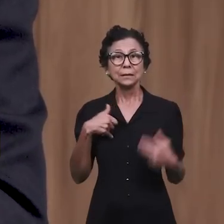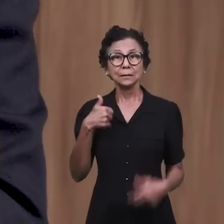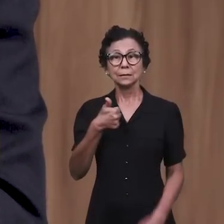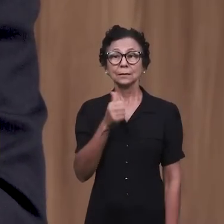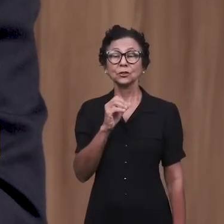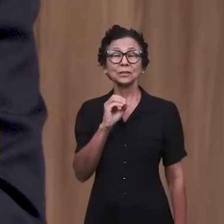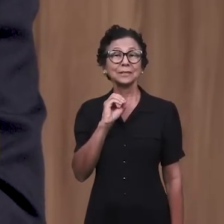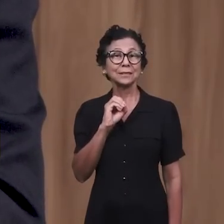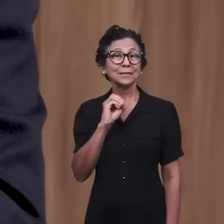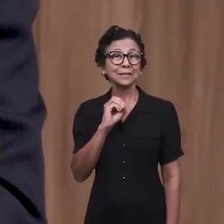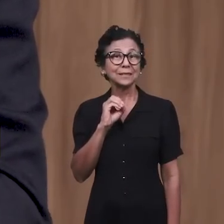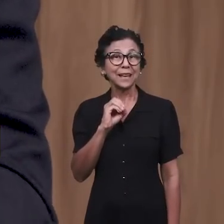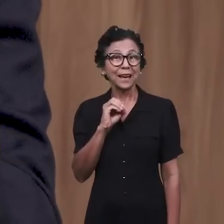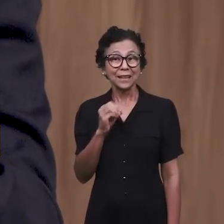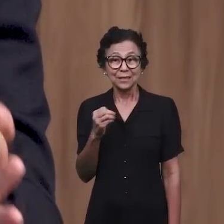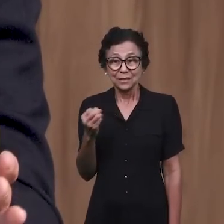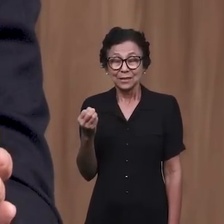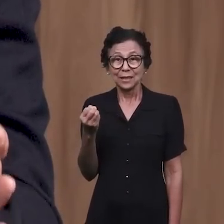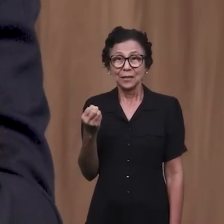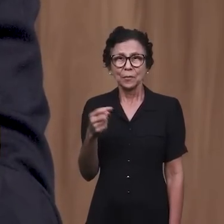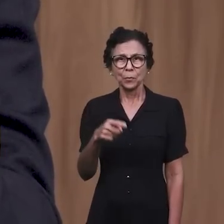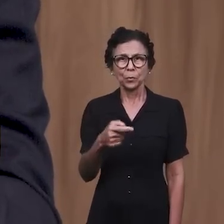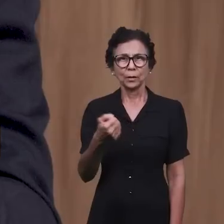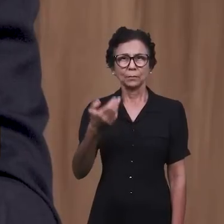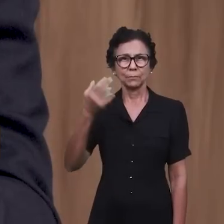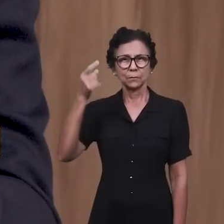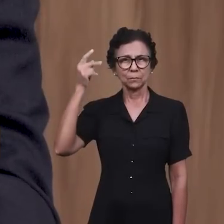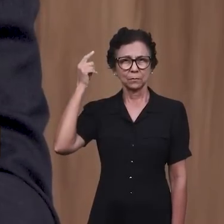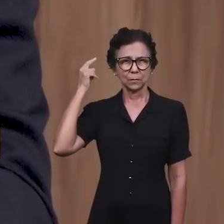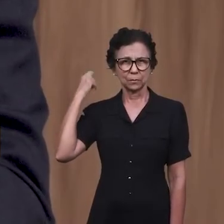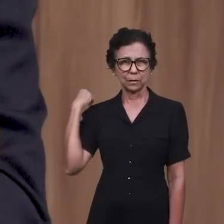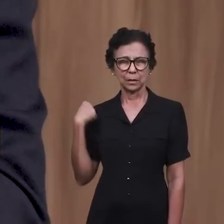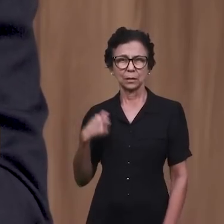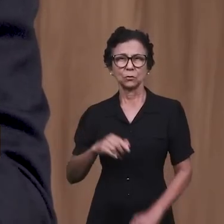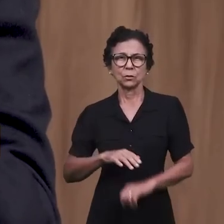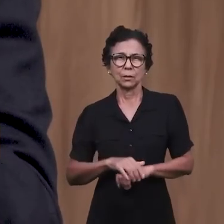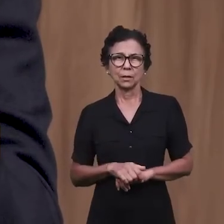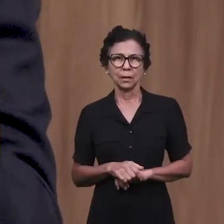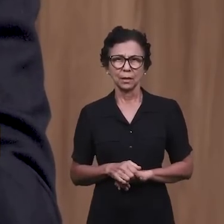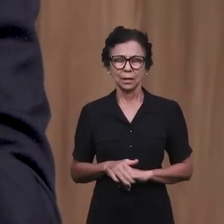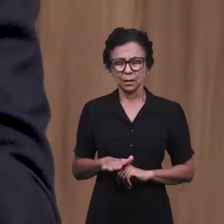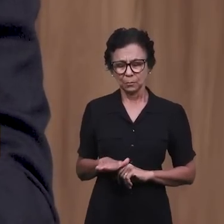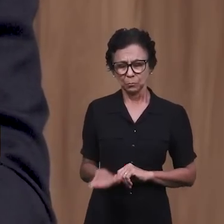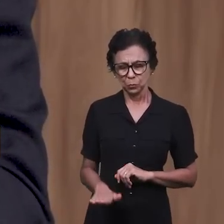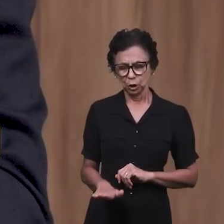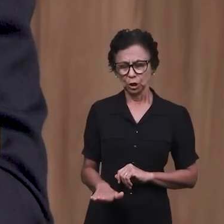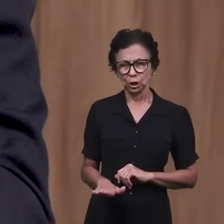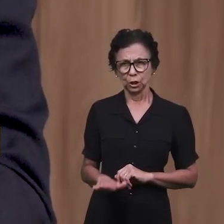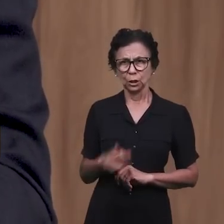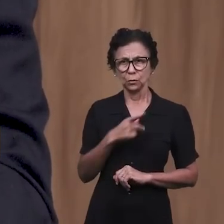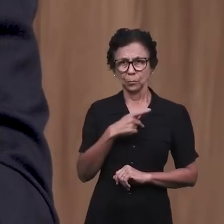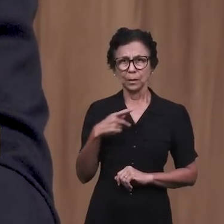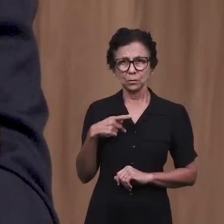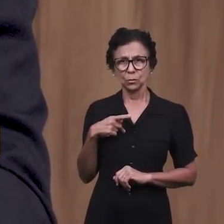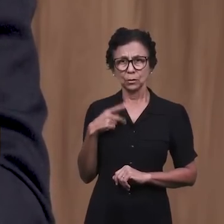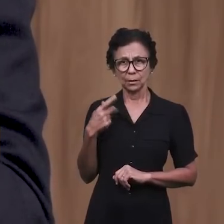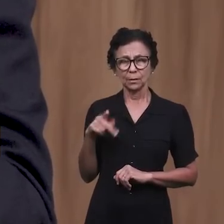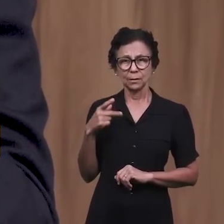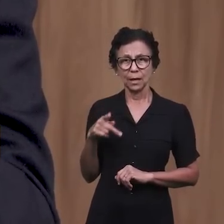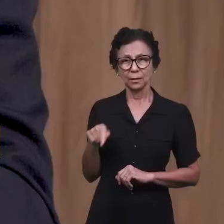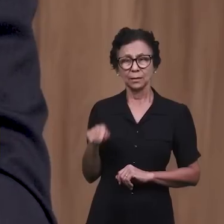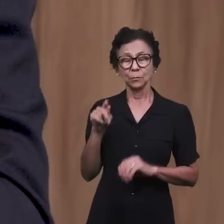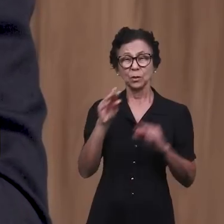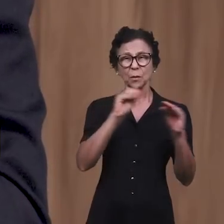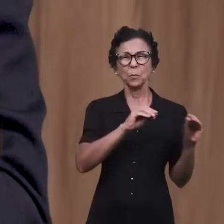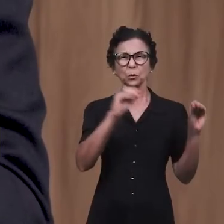idade, porque eu tinha sido pastor dela na infância, a primeira infância dela. Mas ela mudou de residência, mas ela